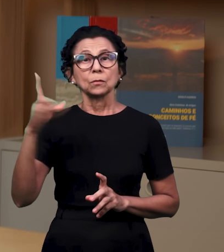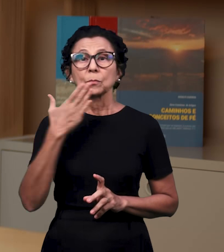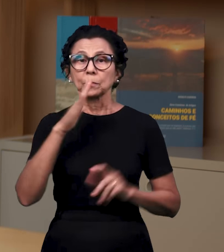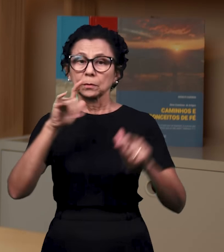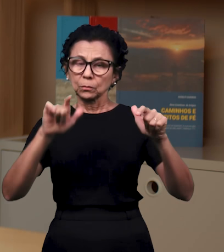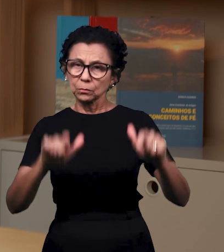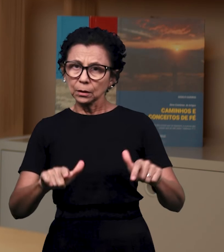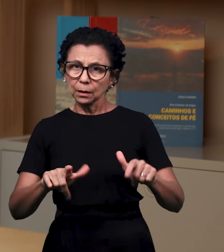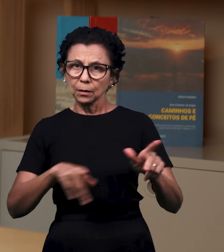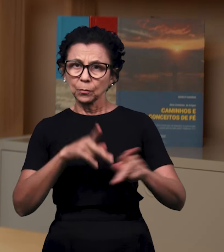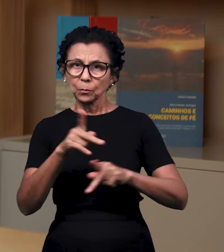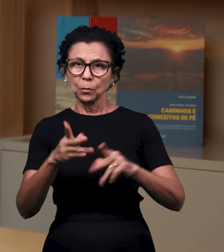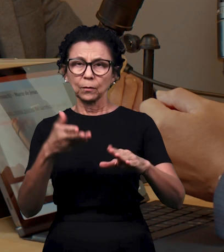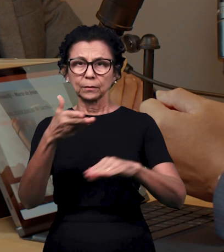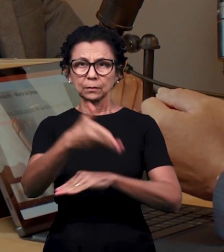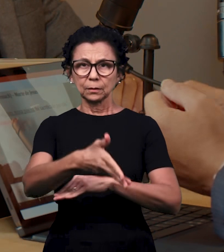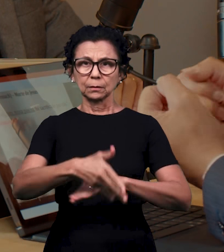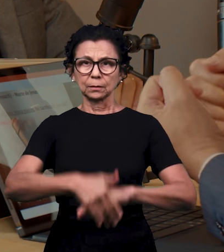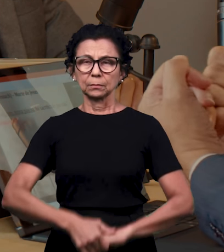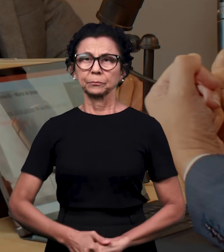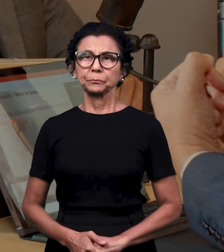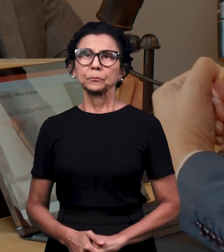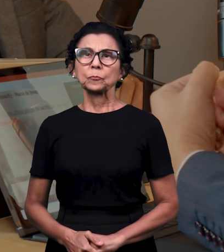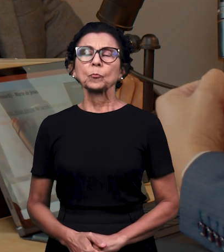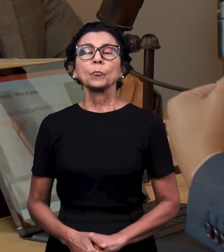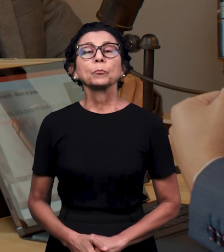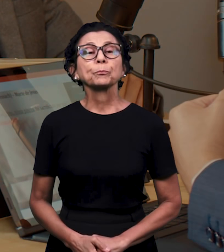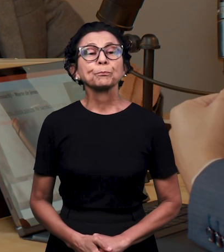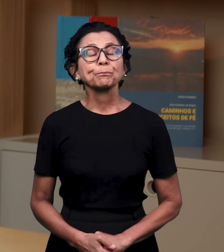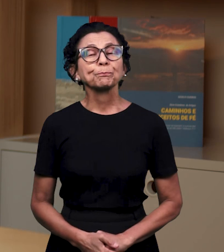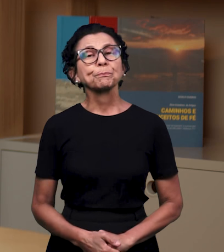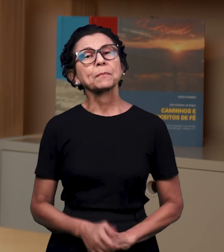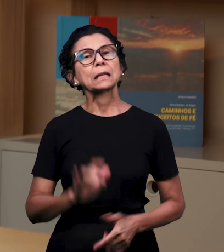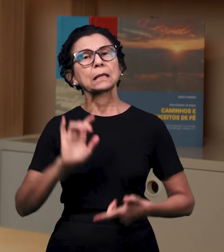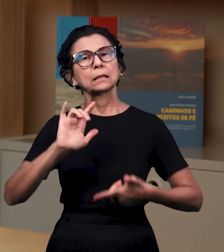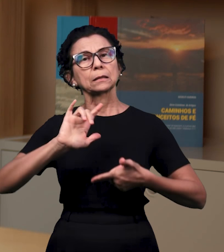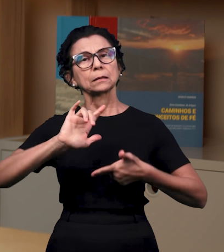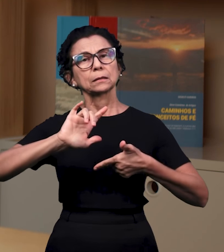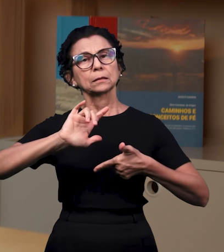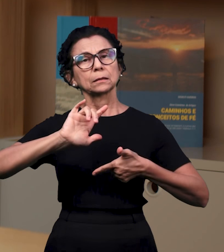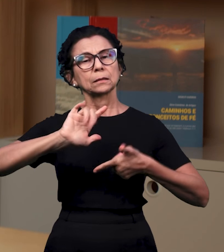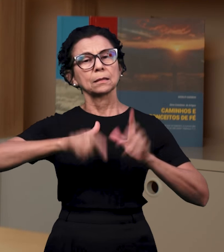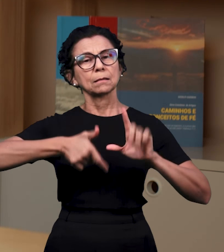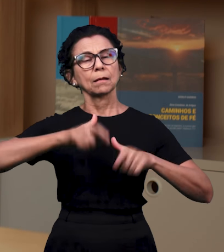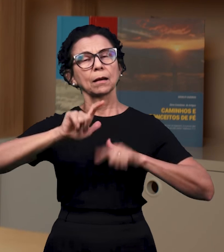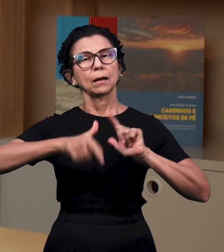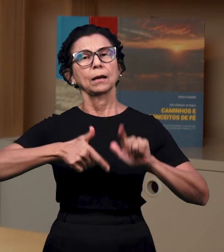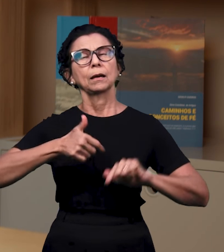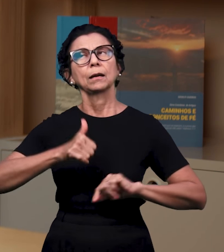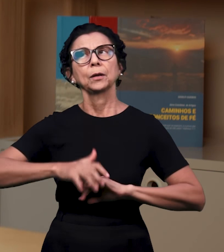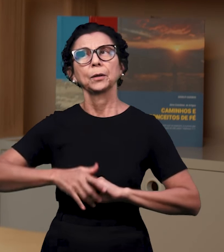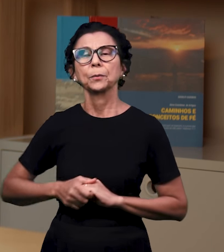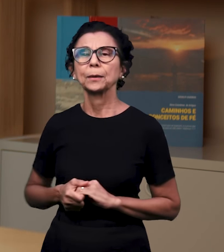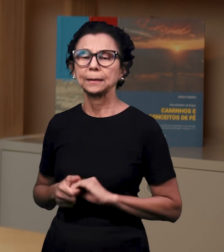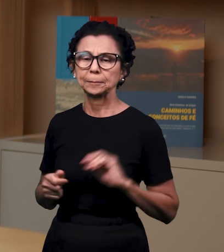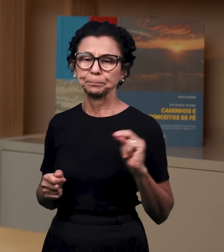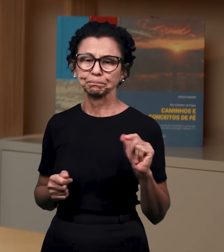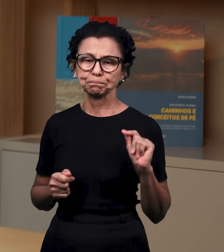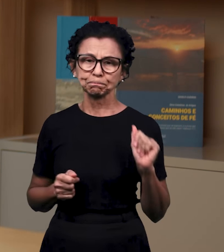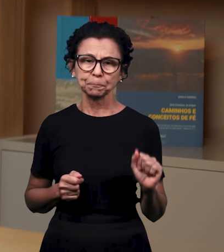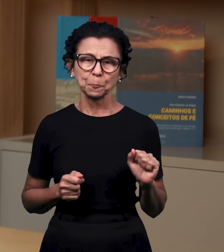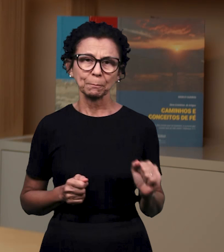nos referimos a Israel, nós lembramos de que Israel era